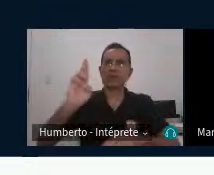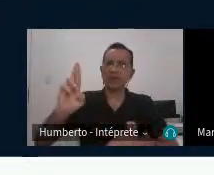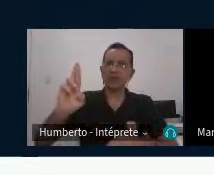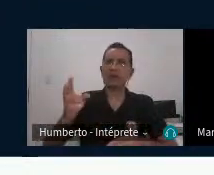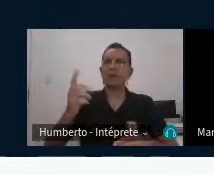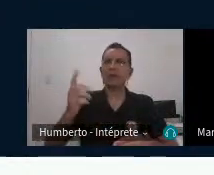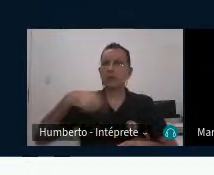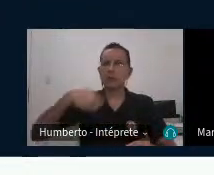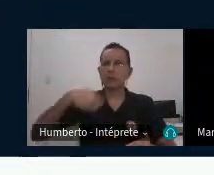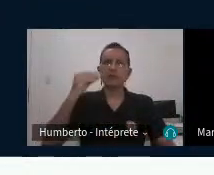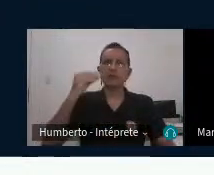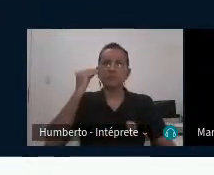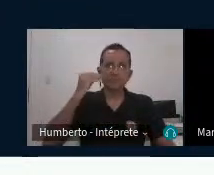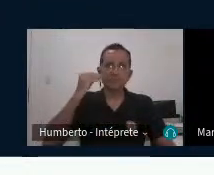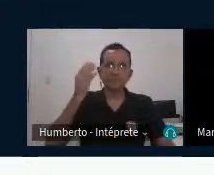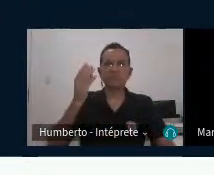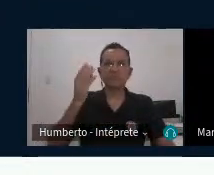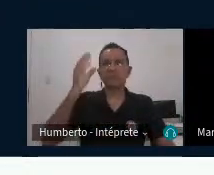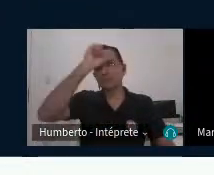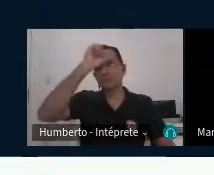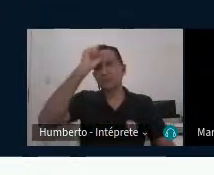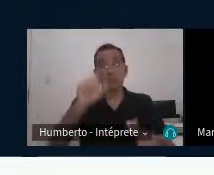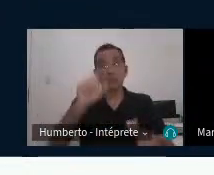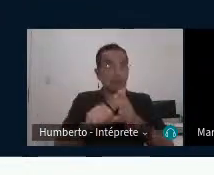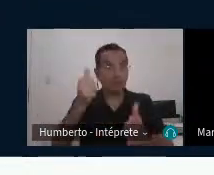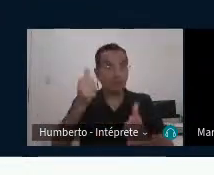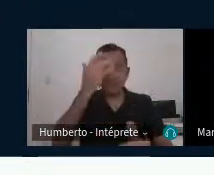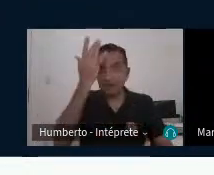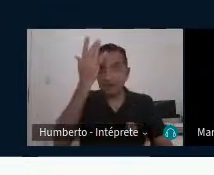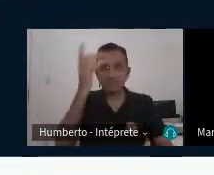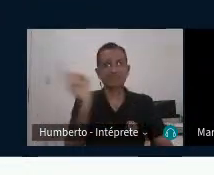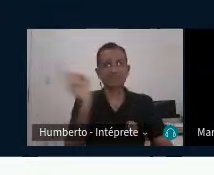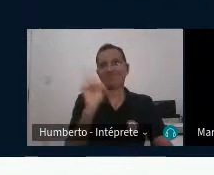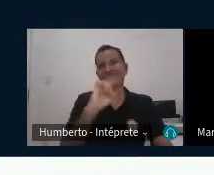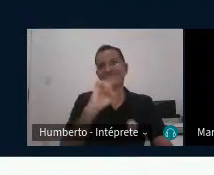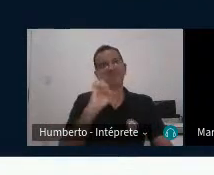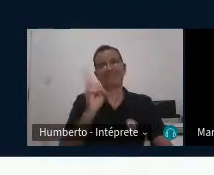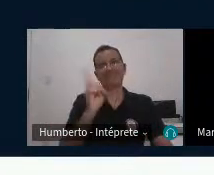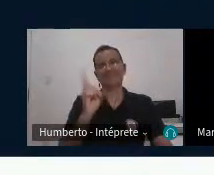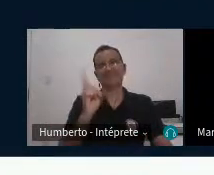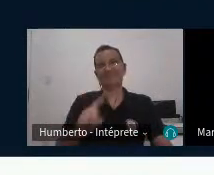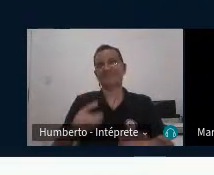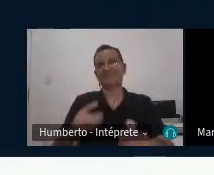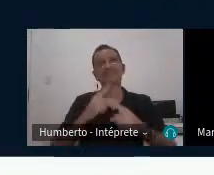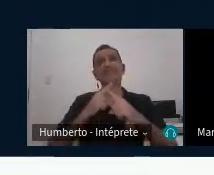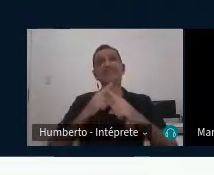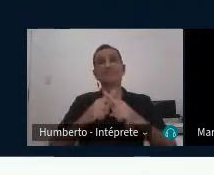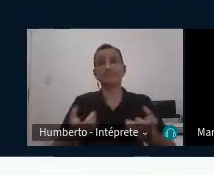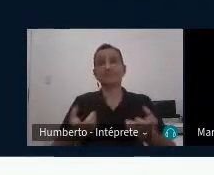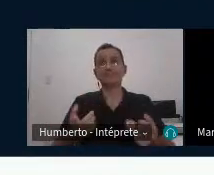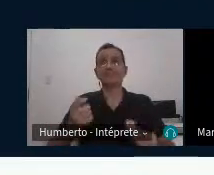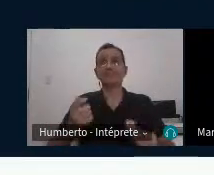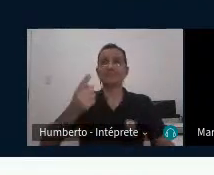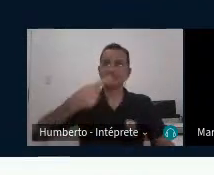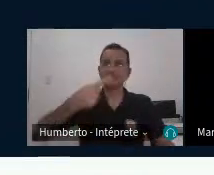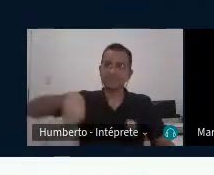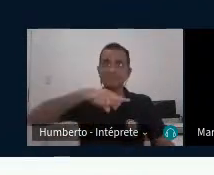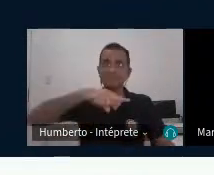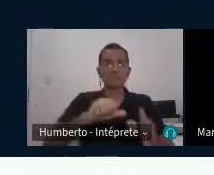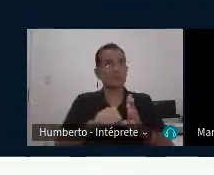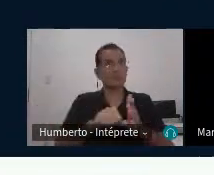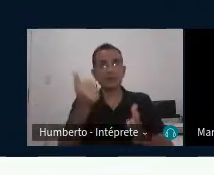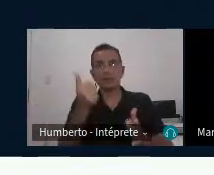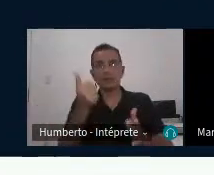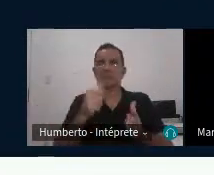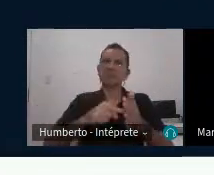vai ser fácil. Não é fácil e tudo bem. Porque todos nós que fomos pela primeira vez, pela segunda vez,